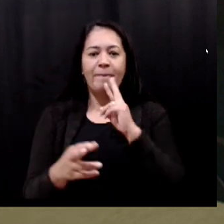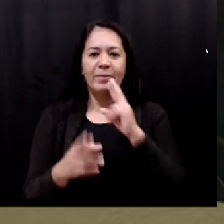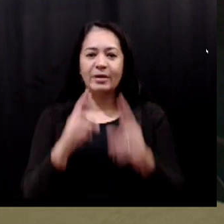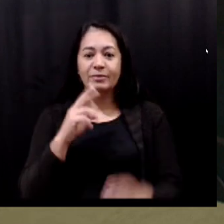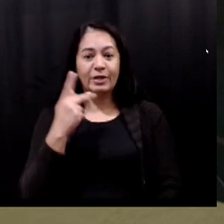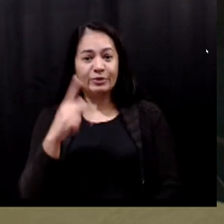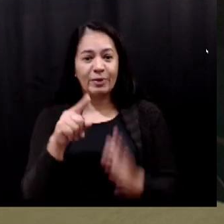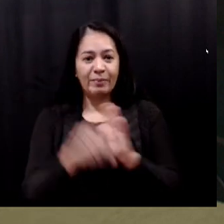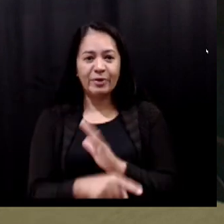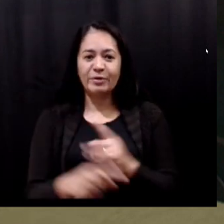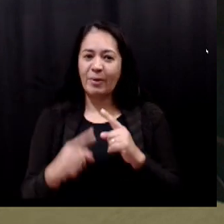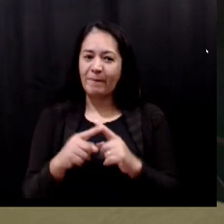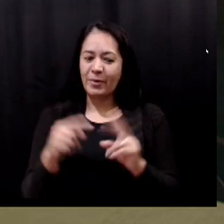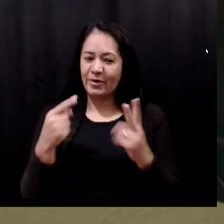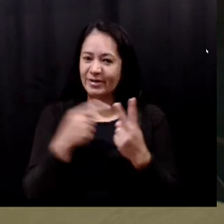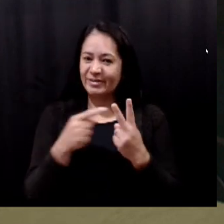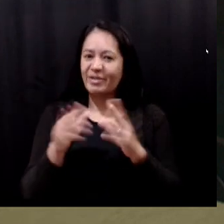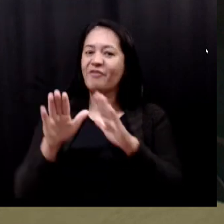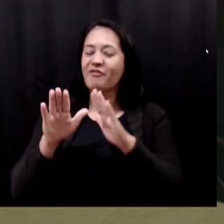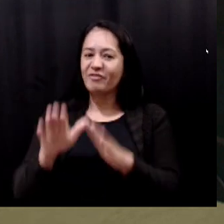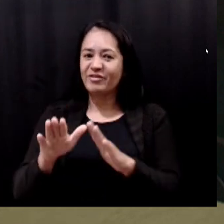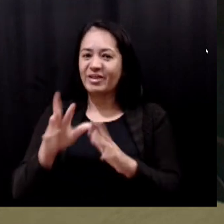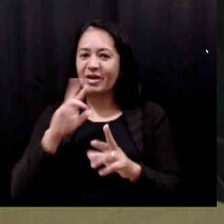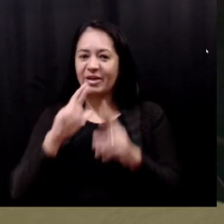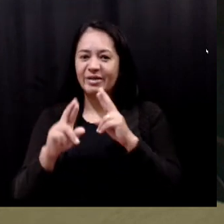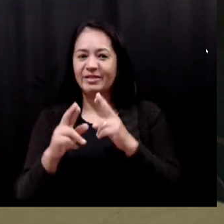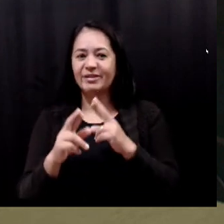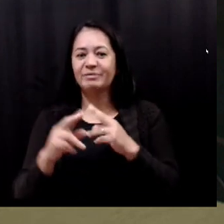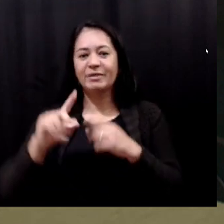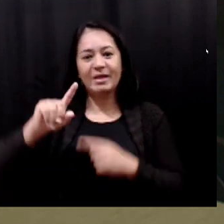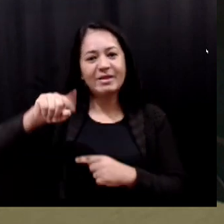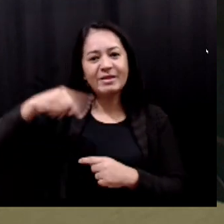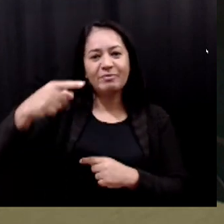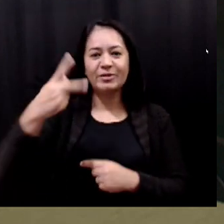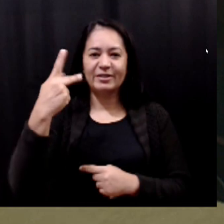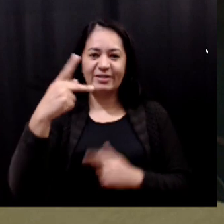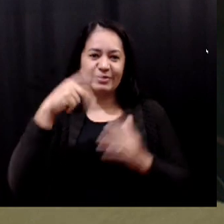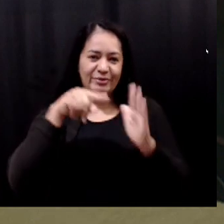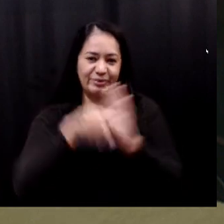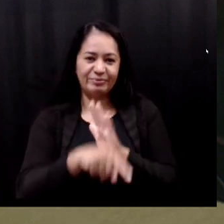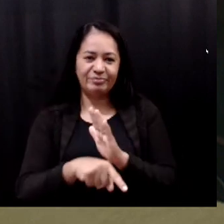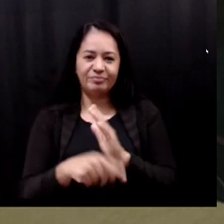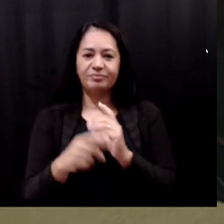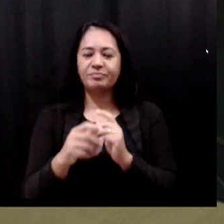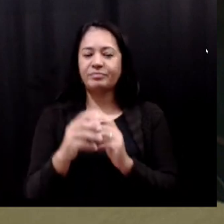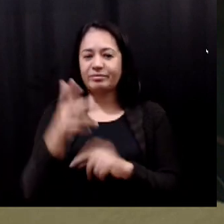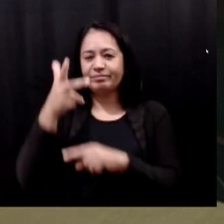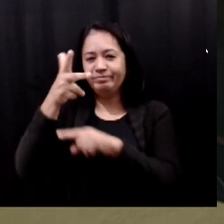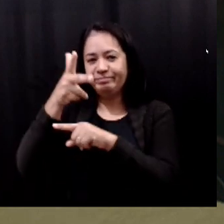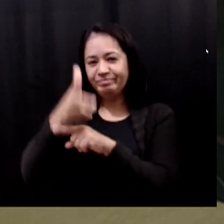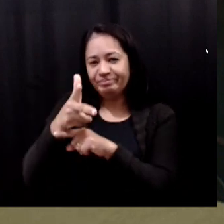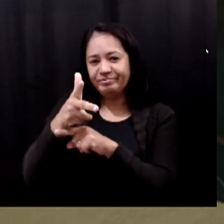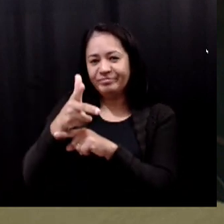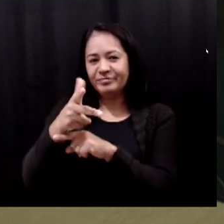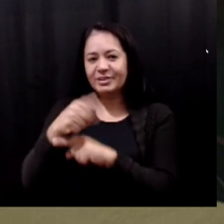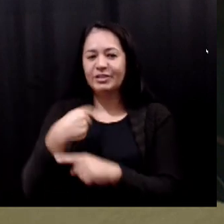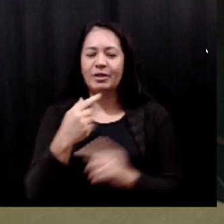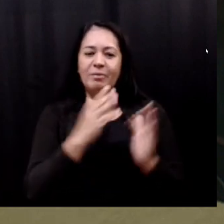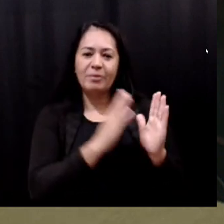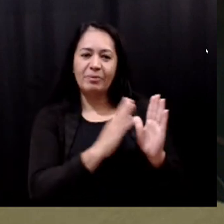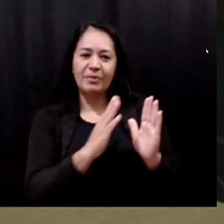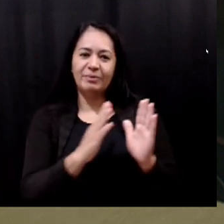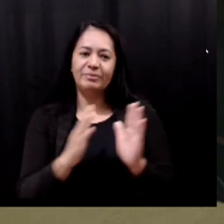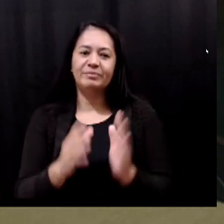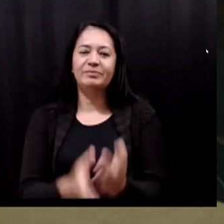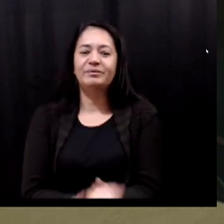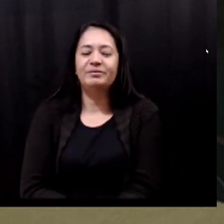aqui fica para responder depois a sua pergunta, eles gravam a resposta e a gente vai passando aí no decorrer da